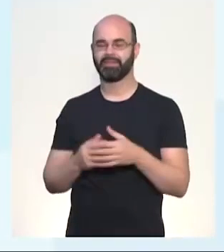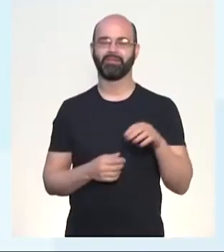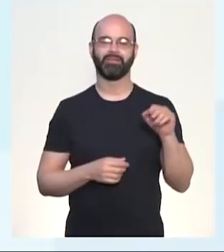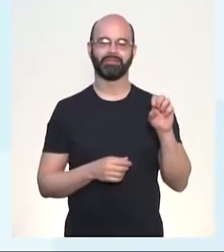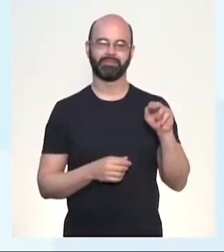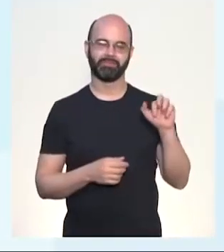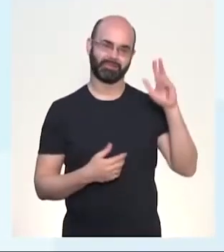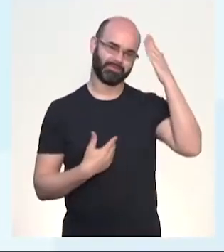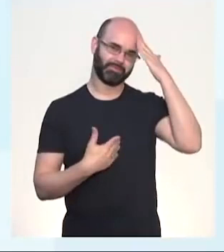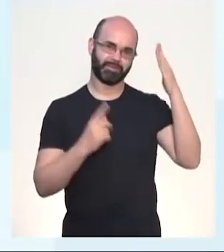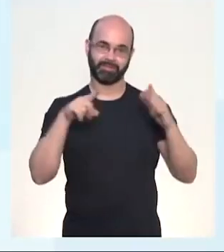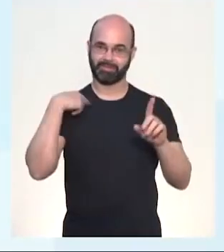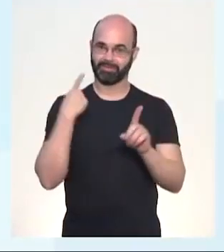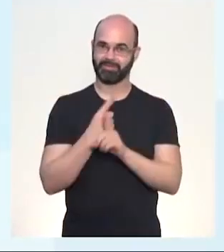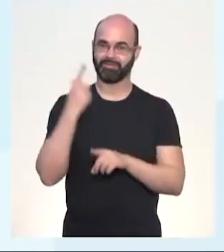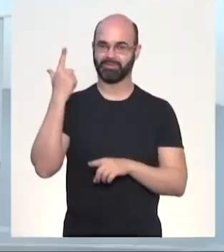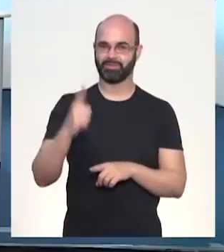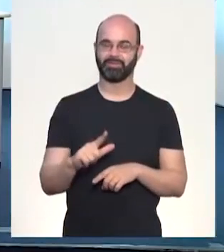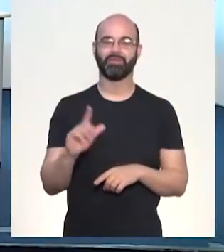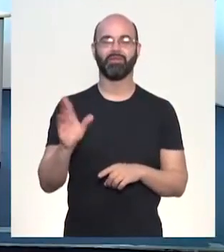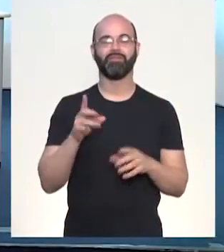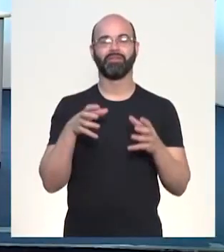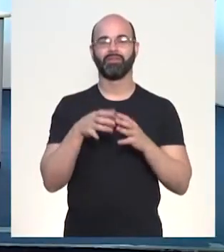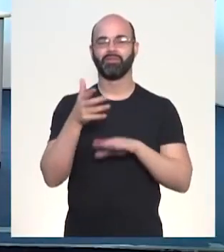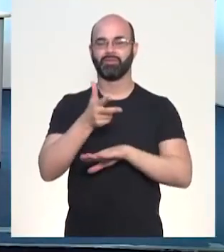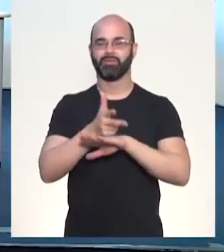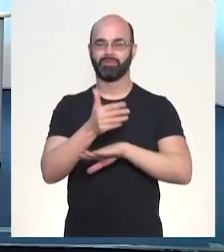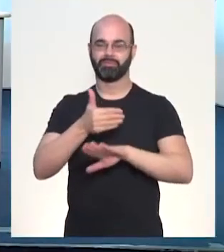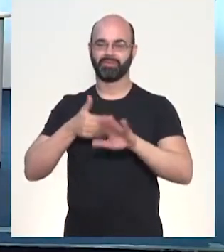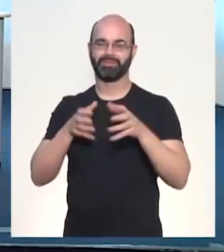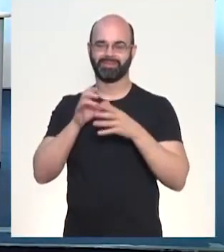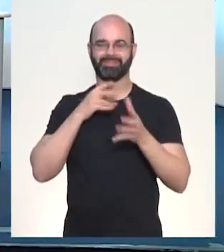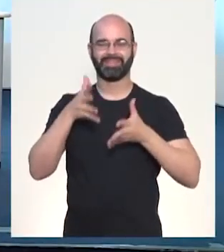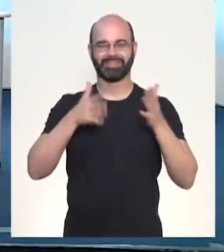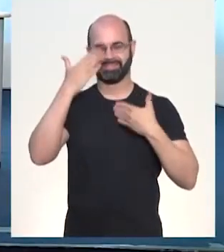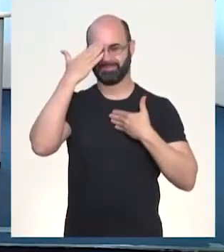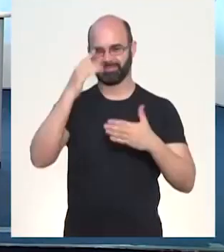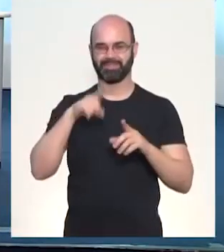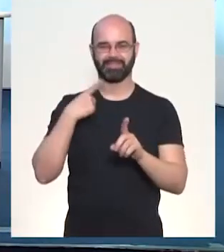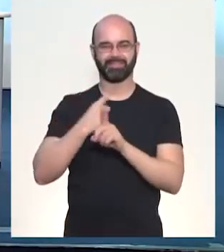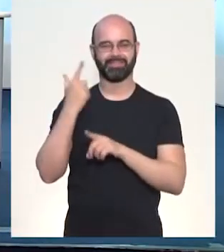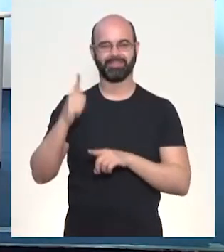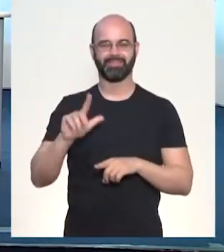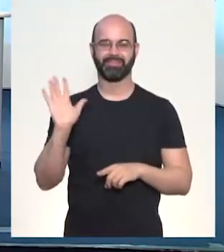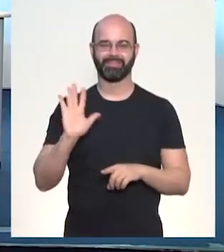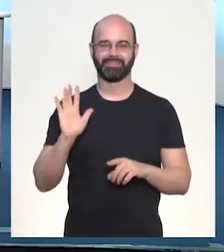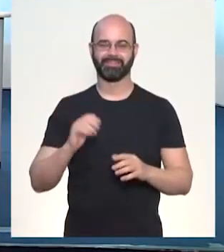Obrigada, pessoal. Até a próxima. Valeu todo o pessoal, a equipe de produção, os meninos das Libras. E até a próxima. Valeu.